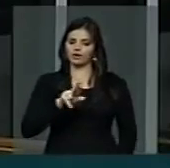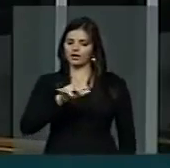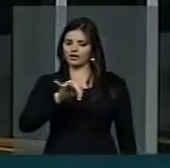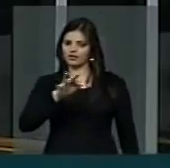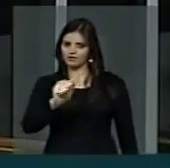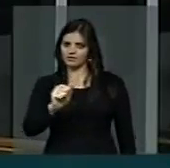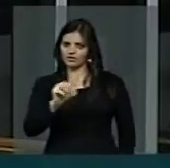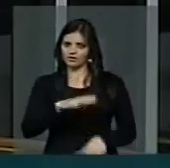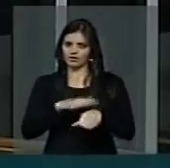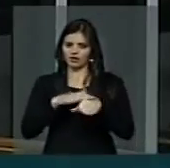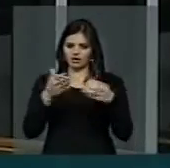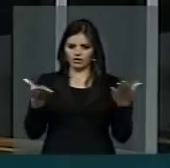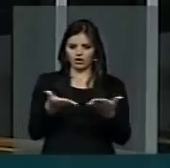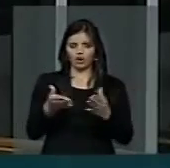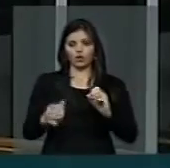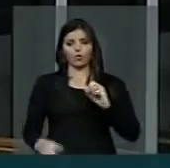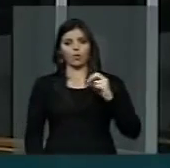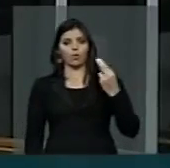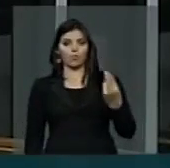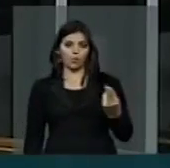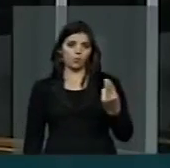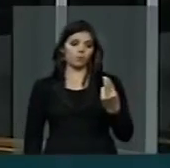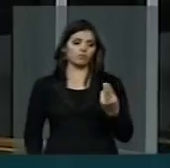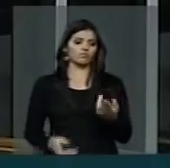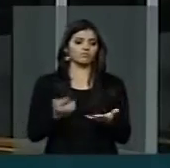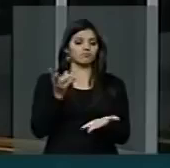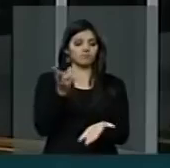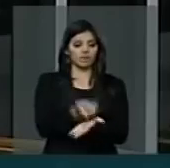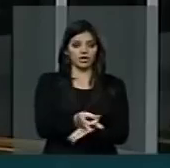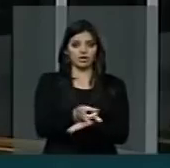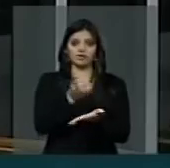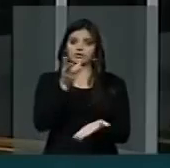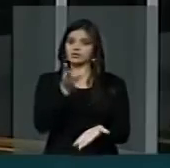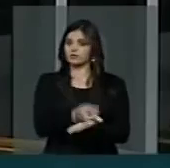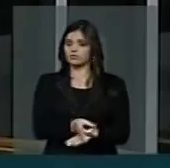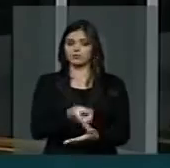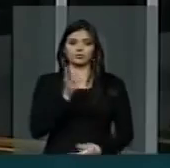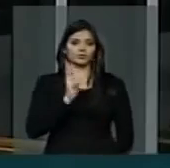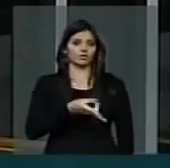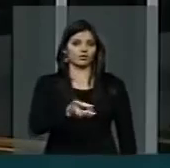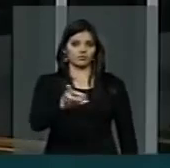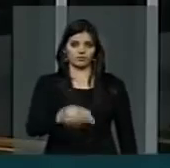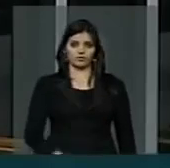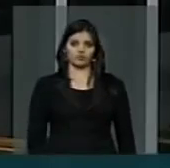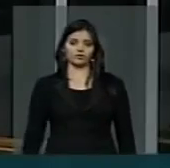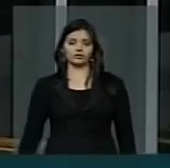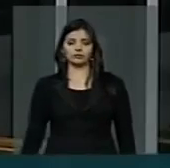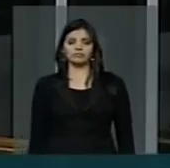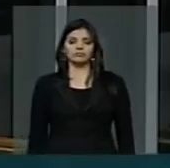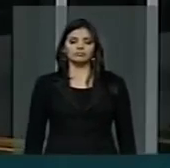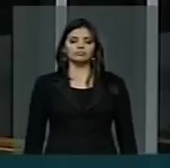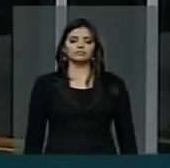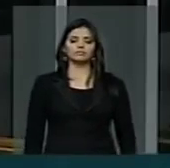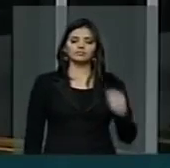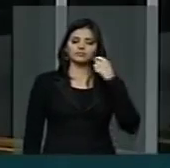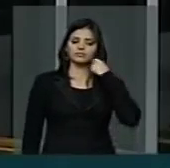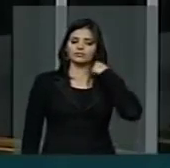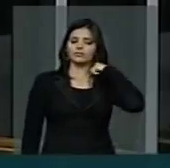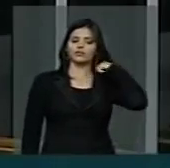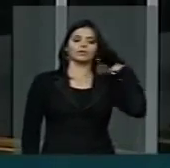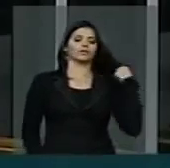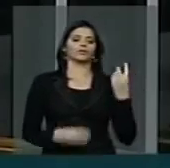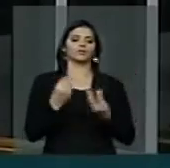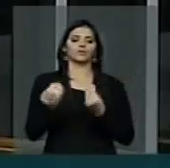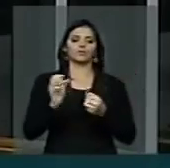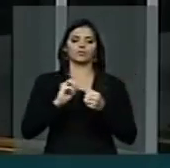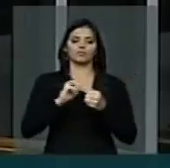Aos moldes atuais ou aos moldes de sempre, de antigamente? Como são realizadas